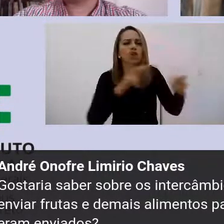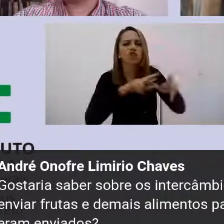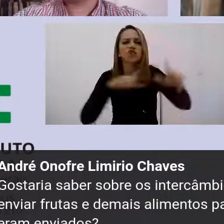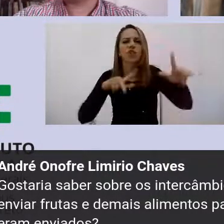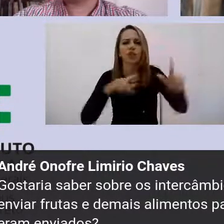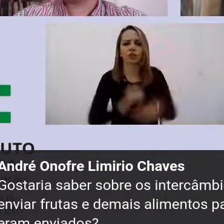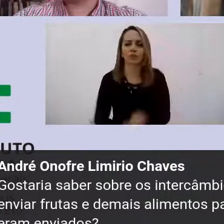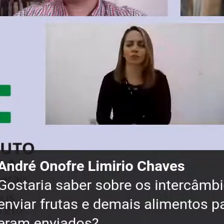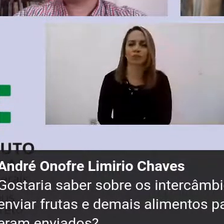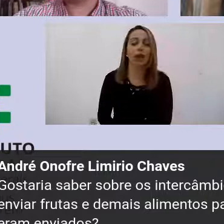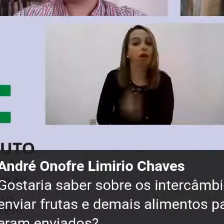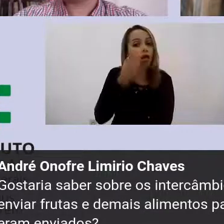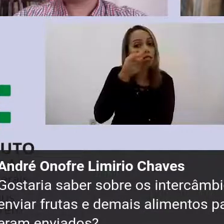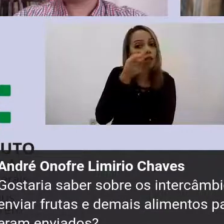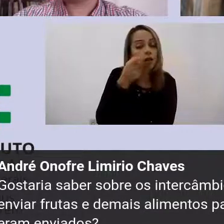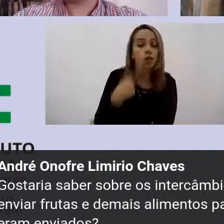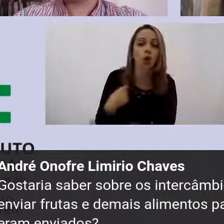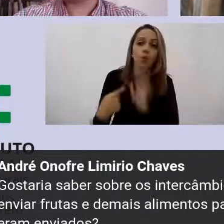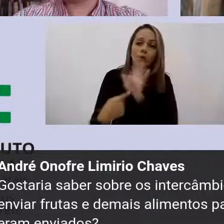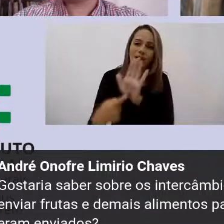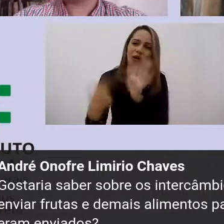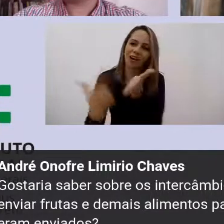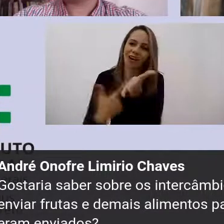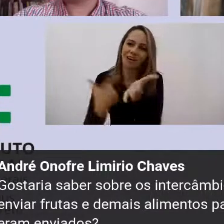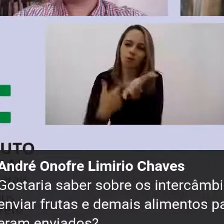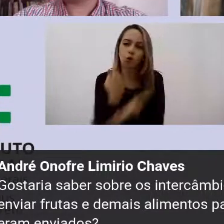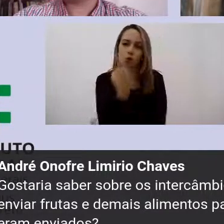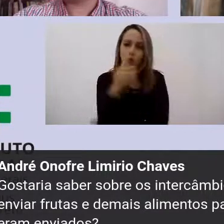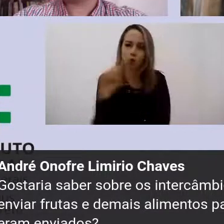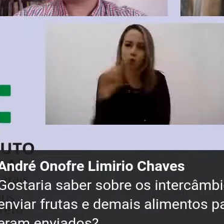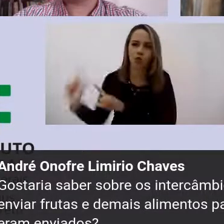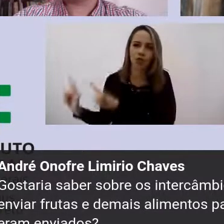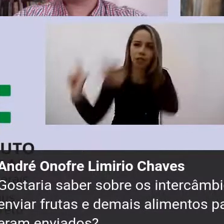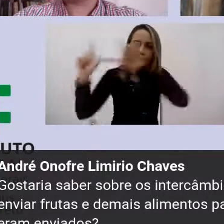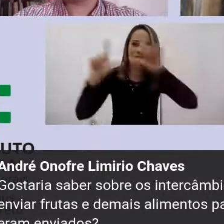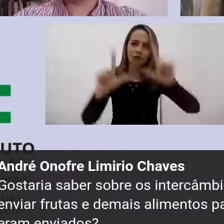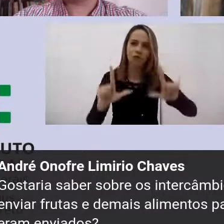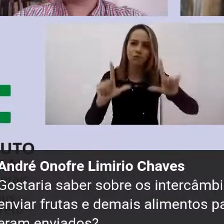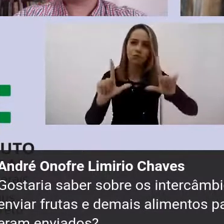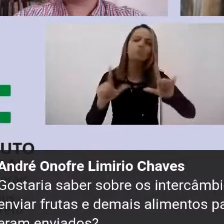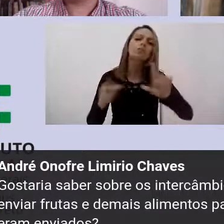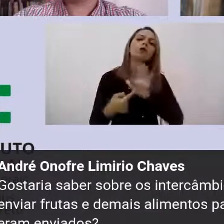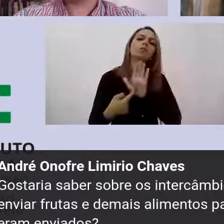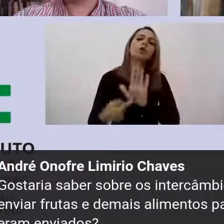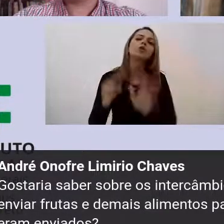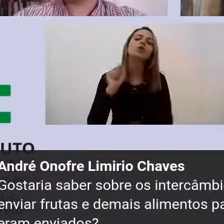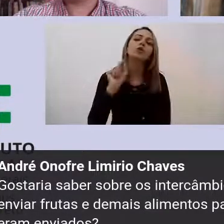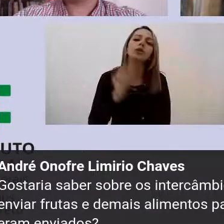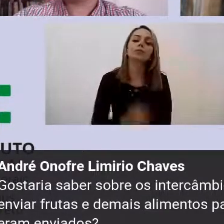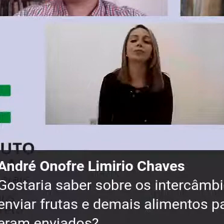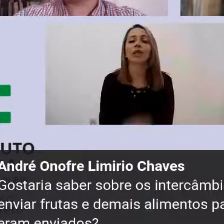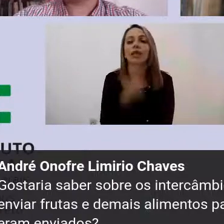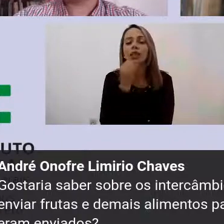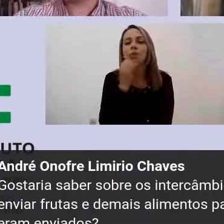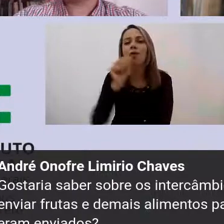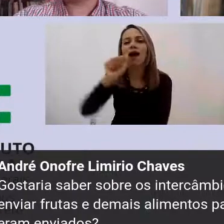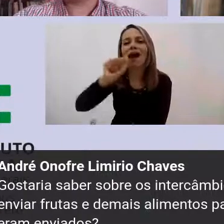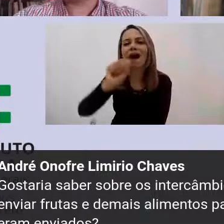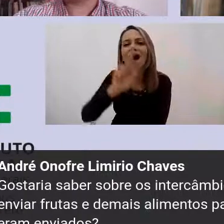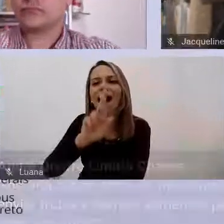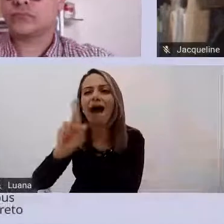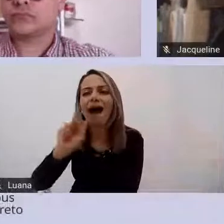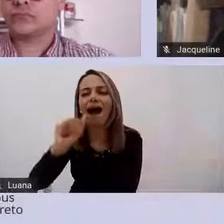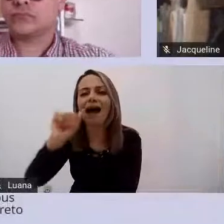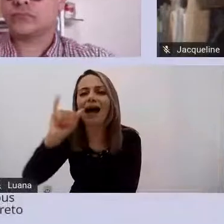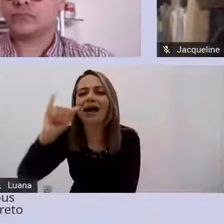no livro que eu mostrei no último slide, que era do Wagner, em quando ele fala, por exemplo, que as arraias eram muito